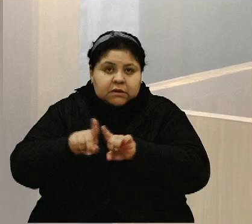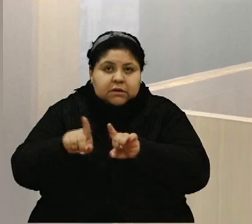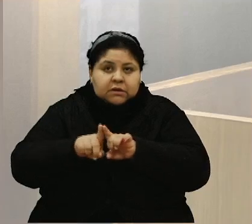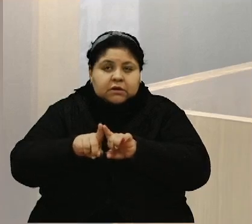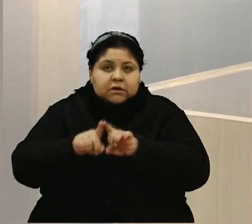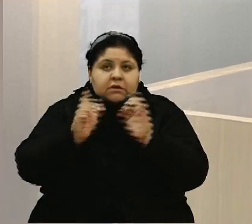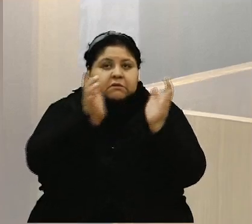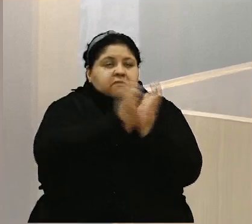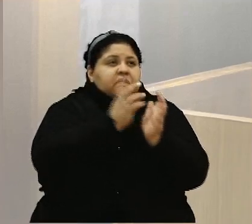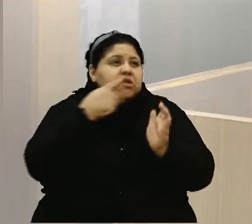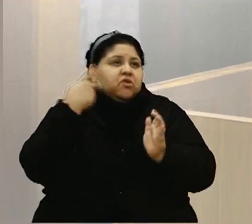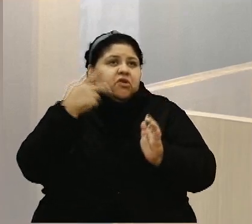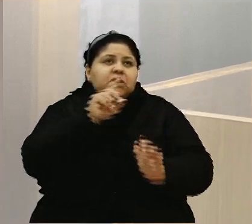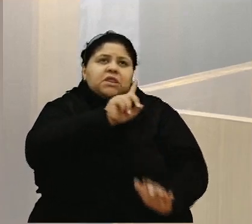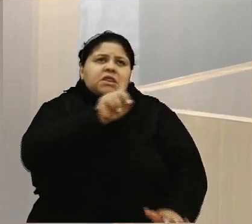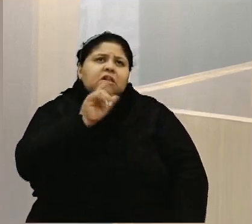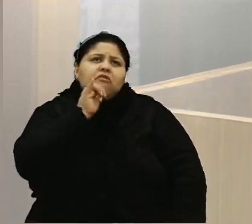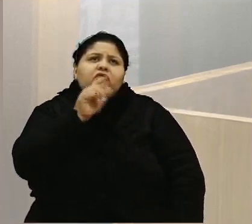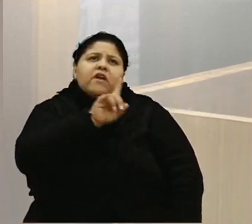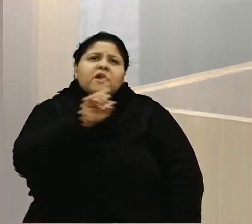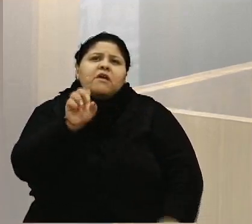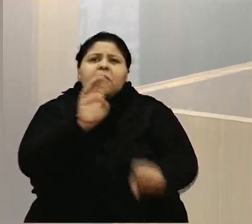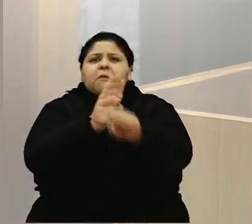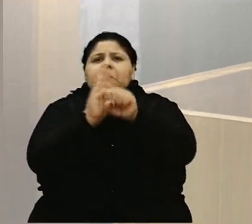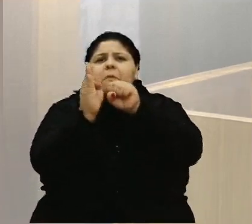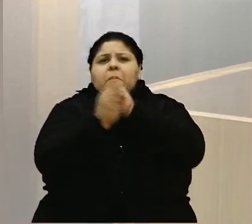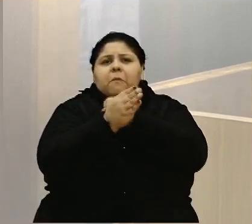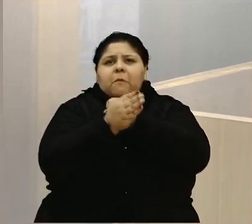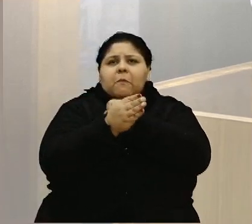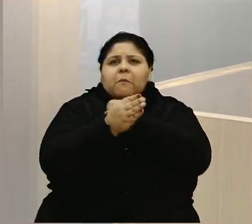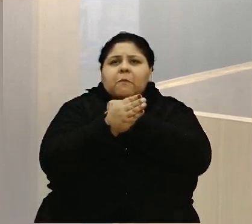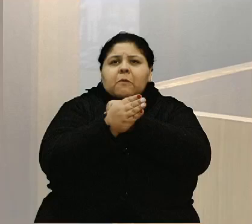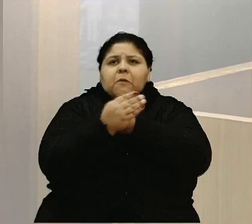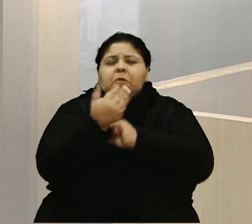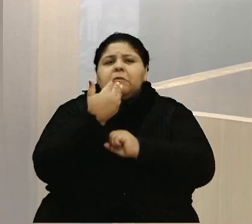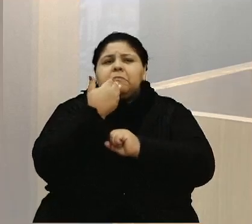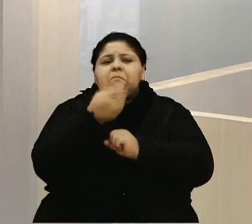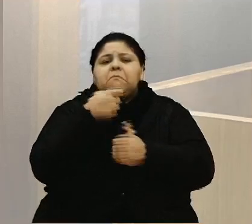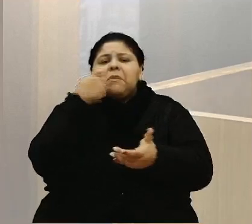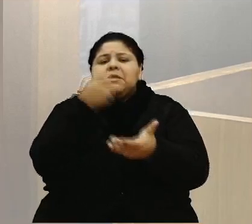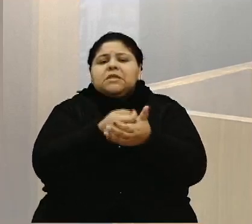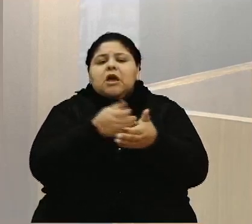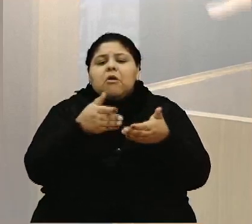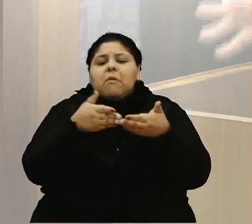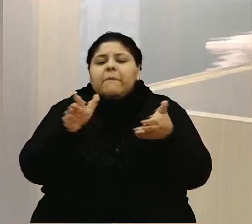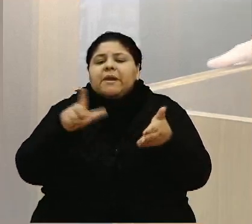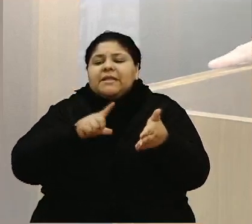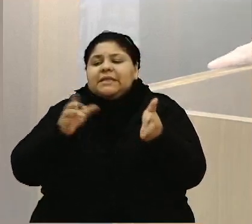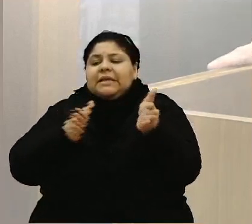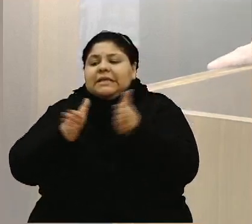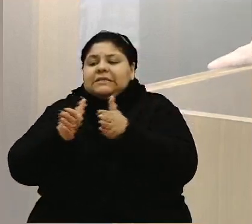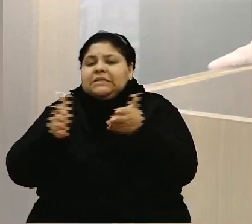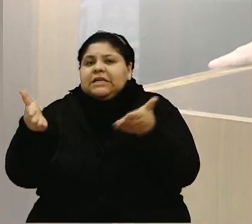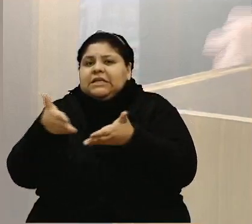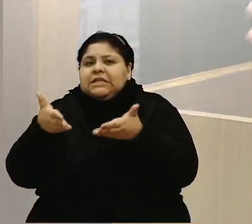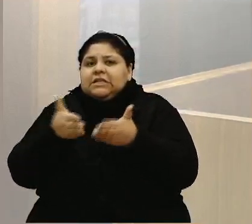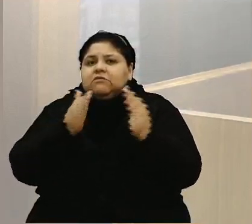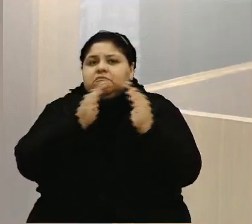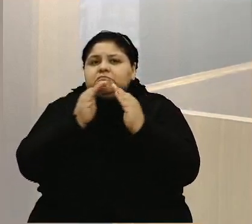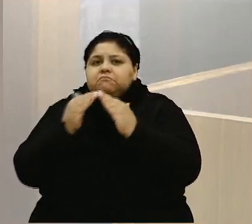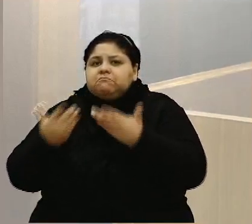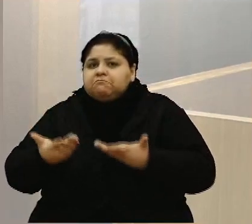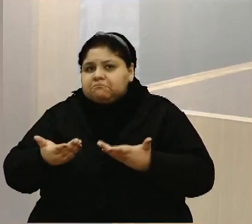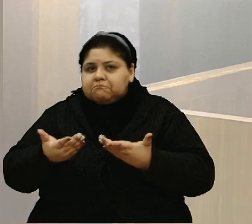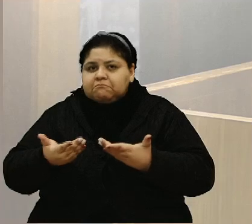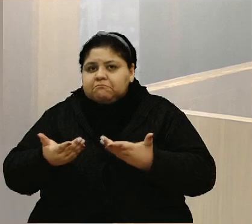colega vereador. Não! Planalto nós mandamos abrir. Mandamos abrir, tem acesso agora aos moradores.